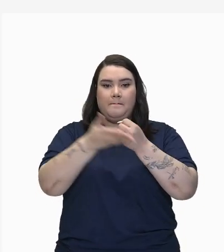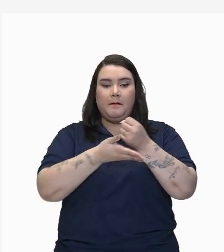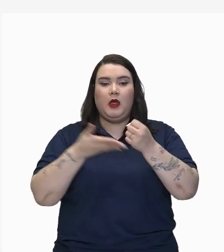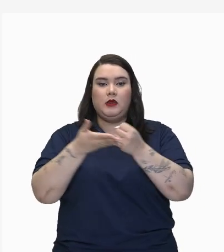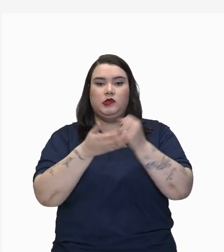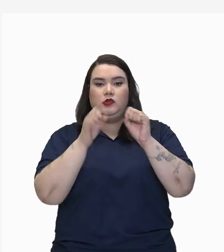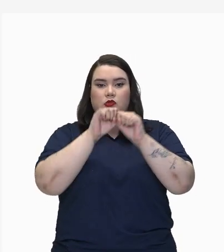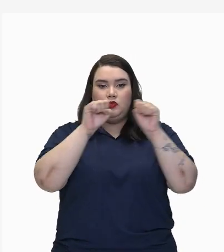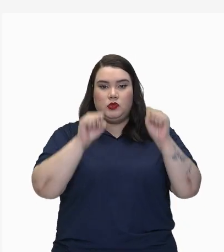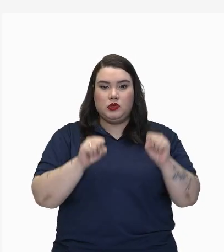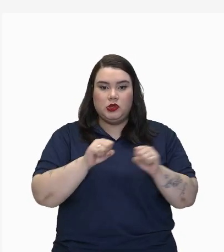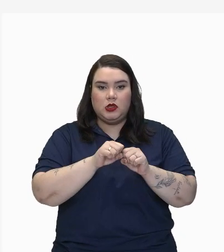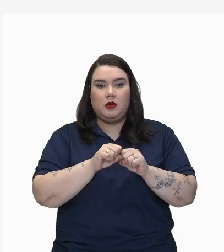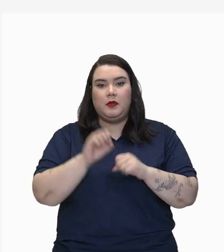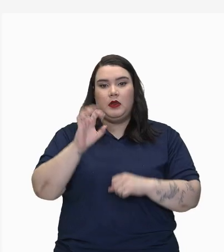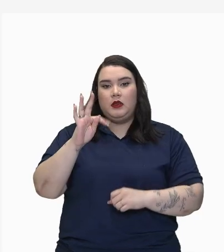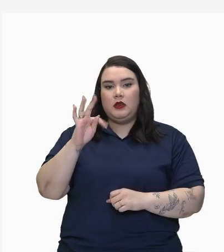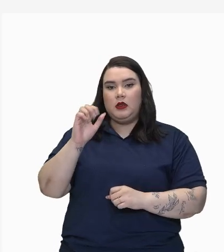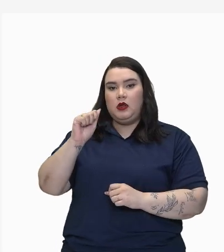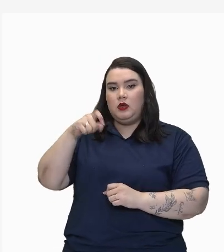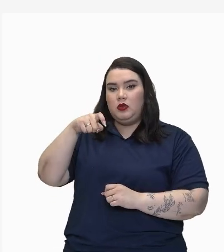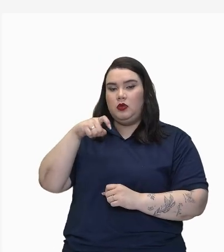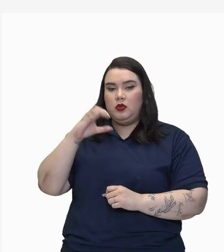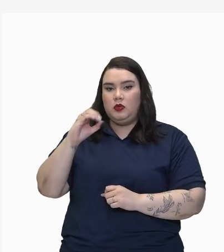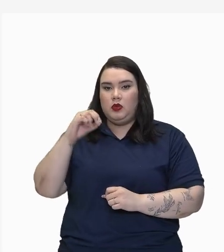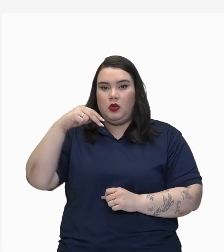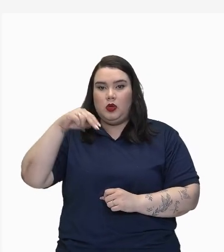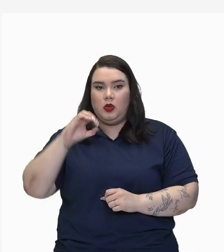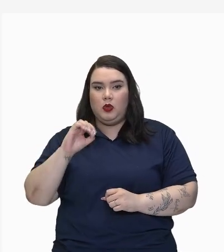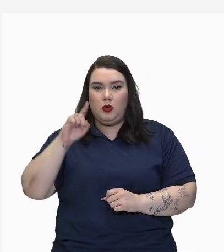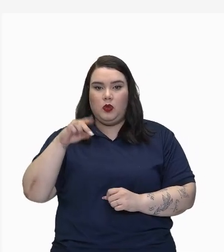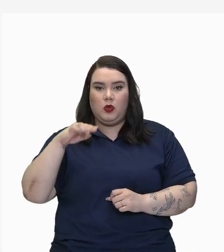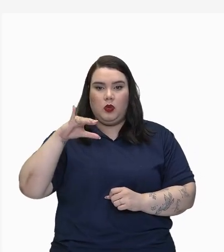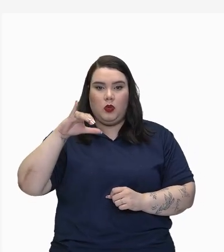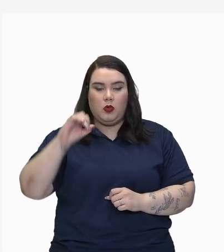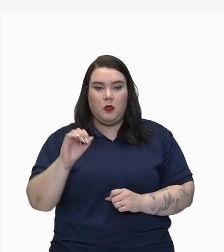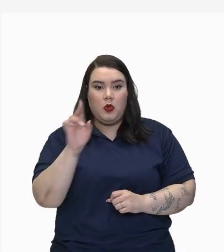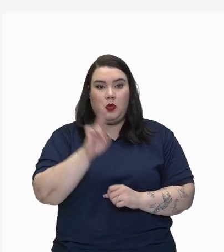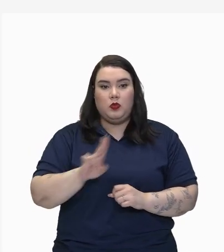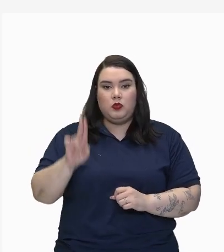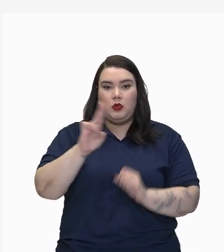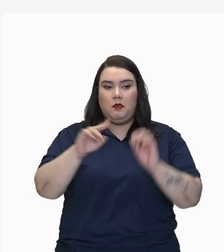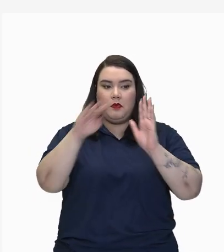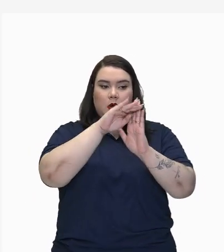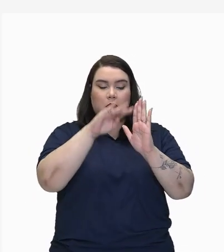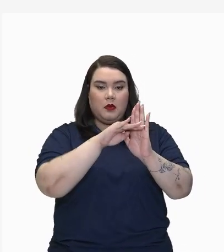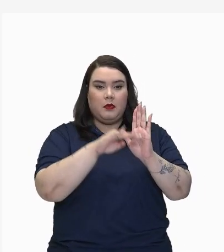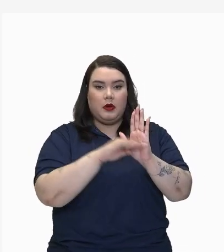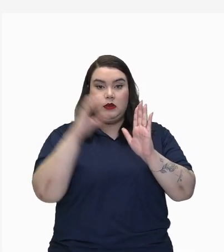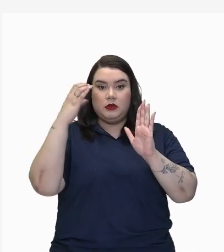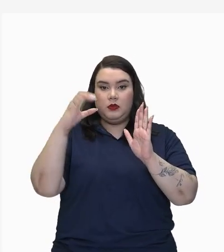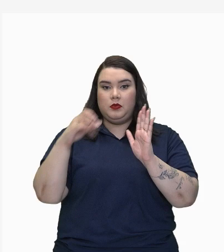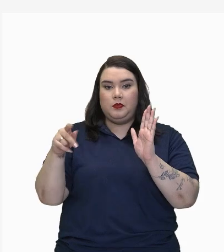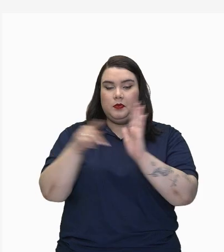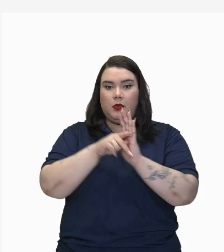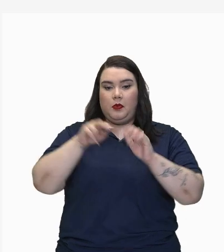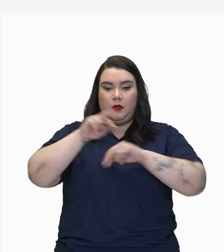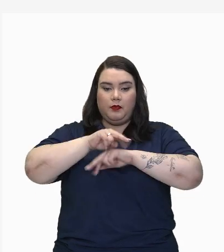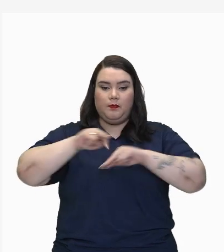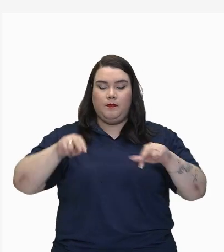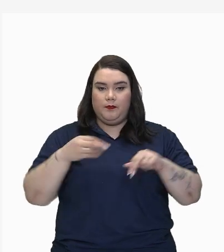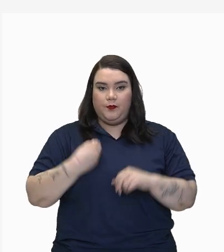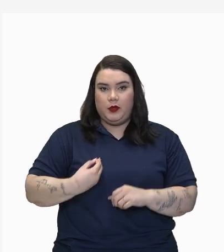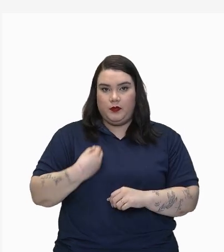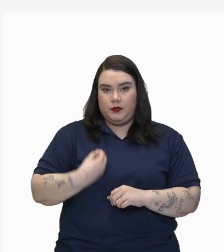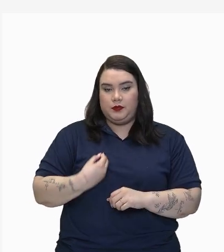unidade básica do sistema taxonômico utilizado na classificação científica dos seres